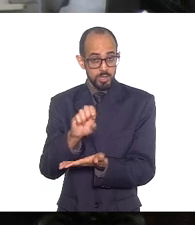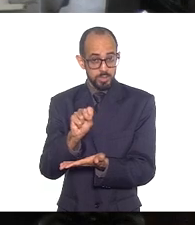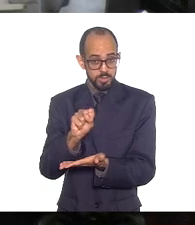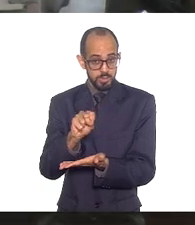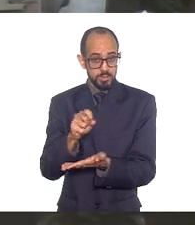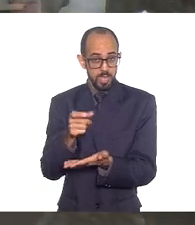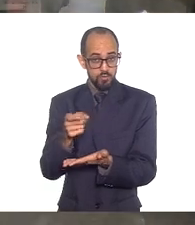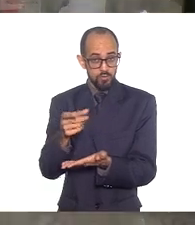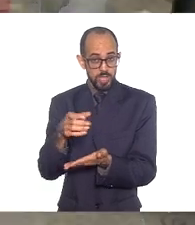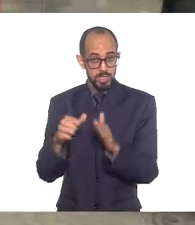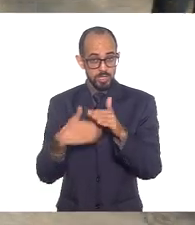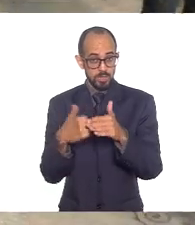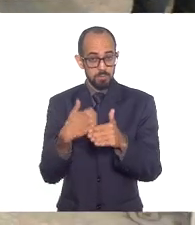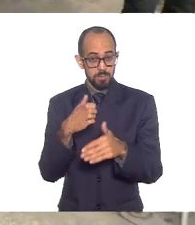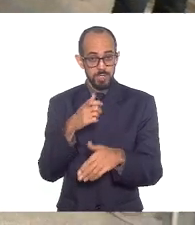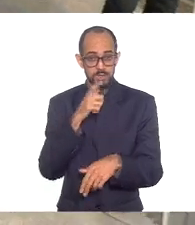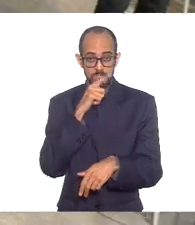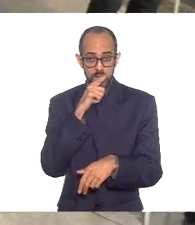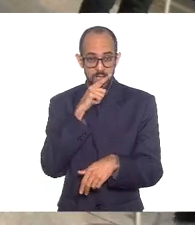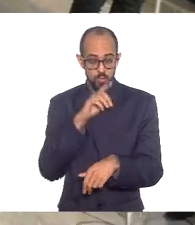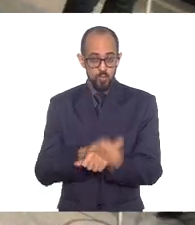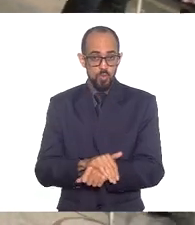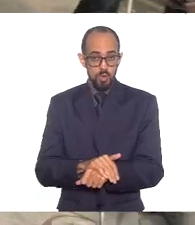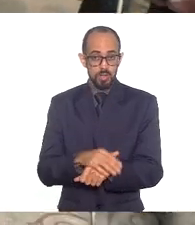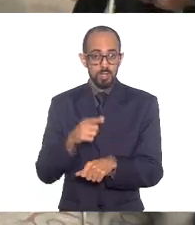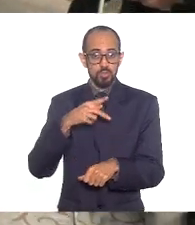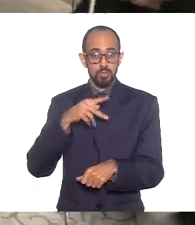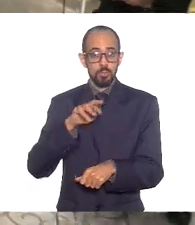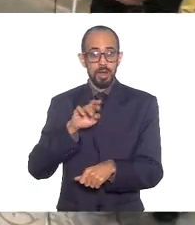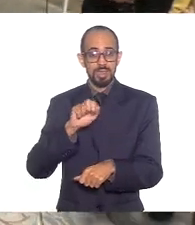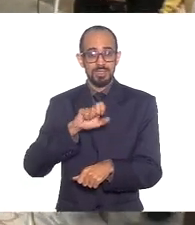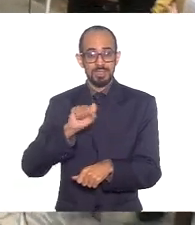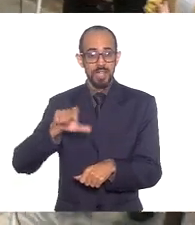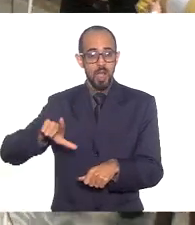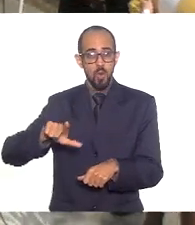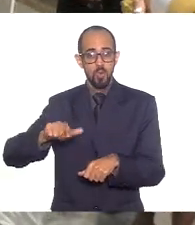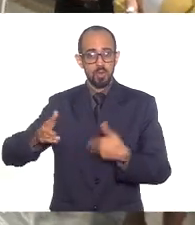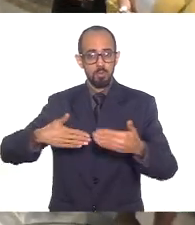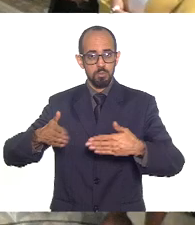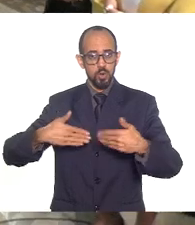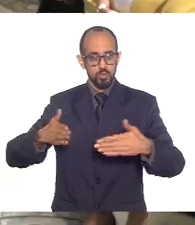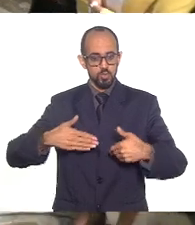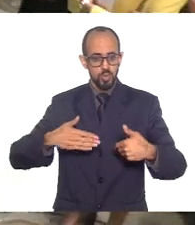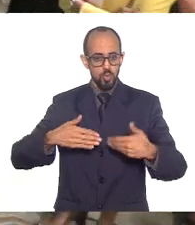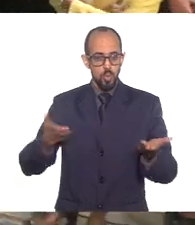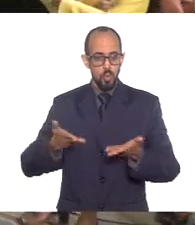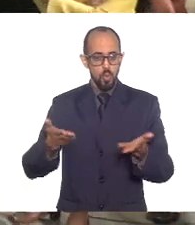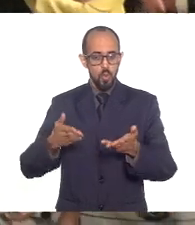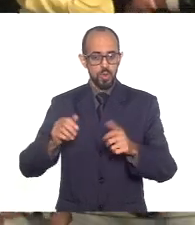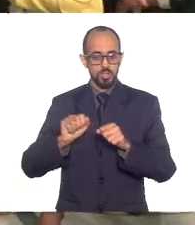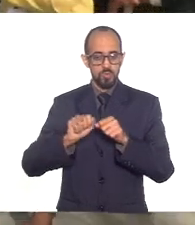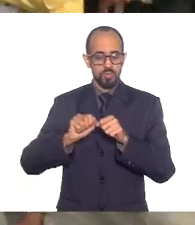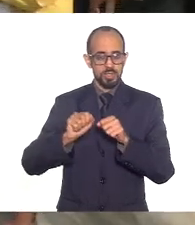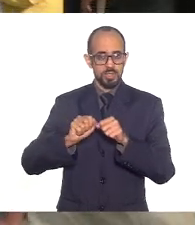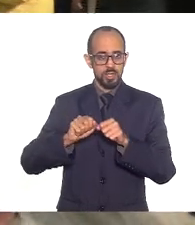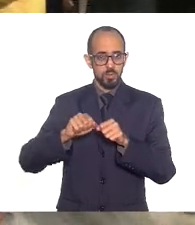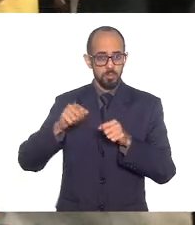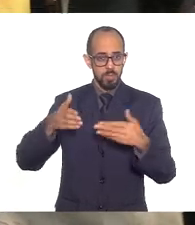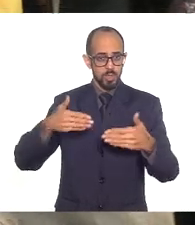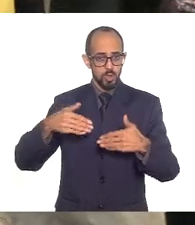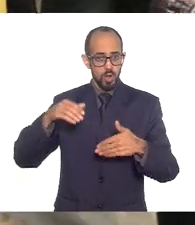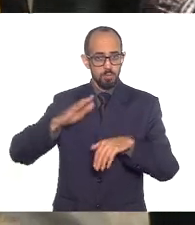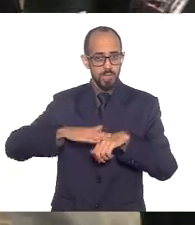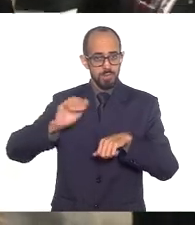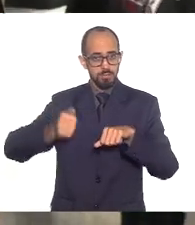temos o pré-sal produzindo a pleno vapor hoje está mais barato produzir petróleo aqui no pré-sal